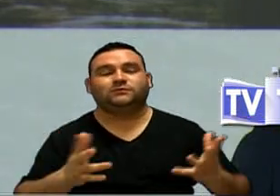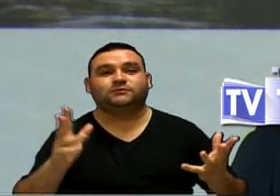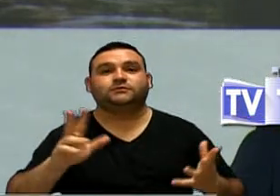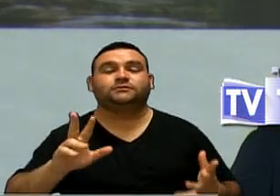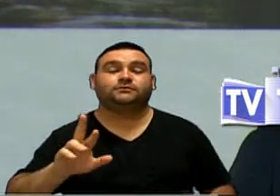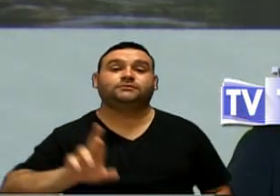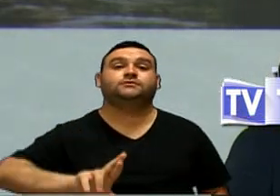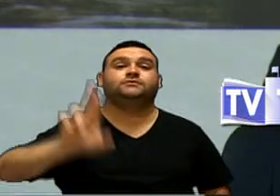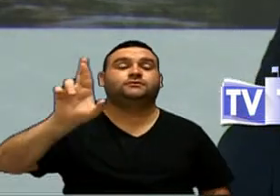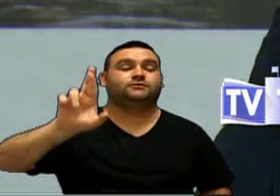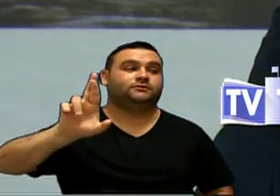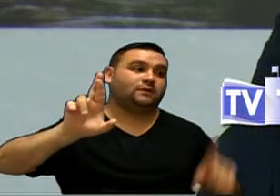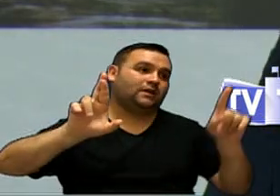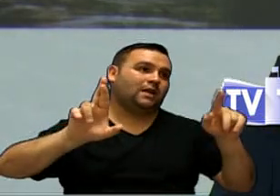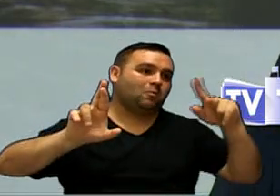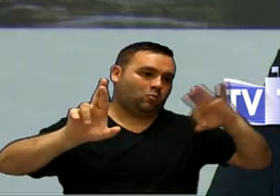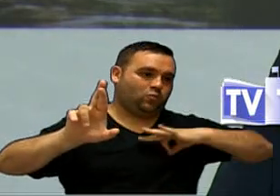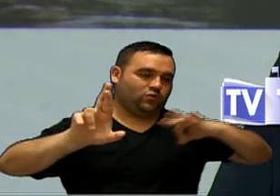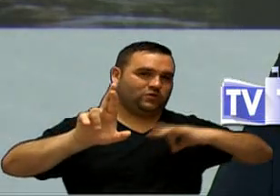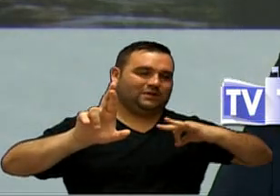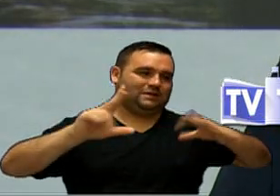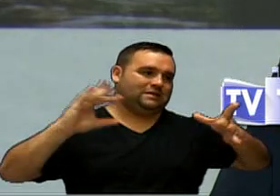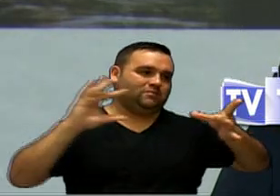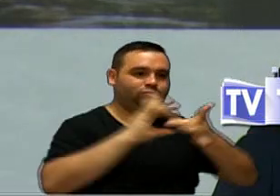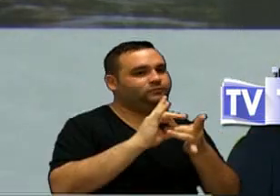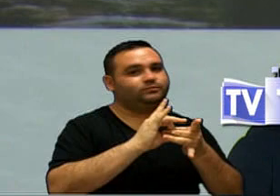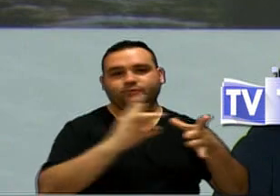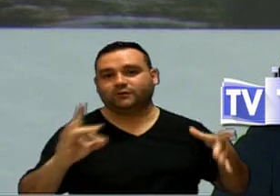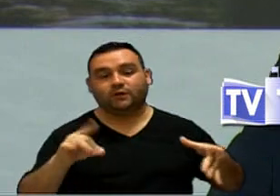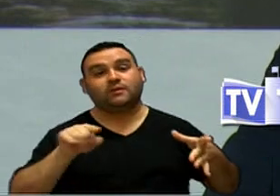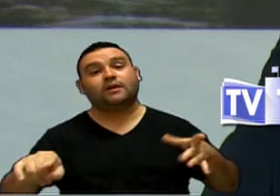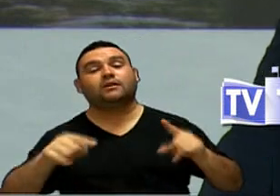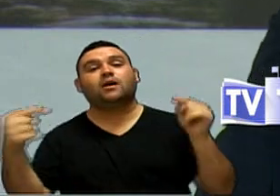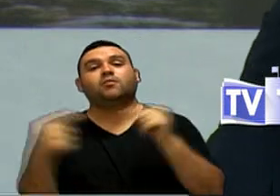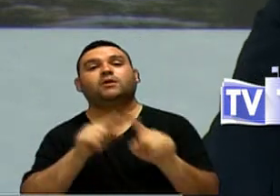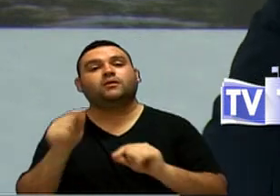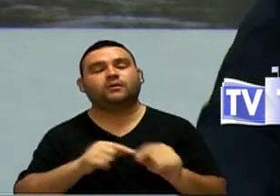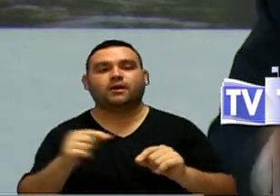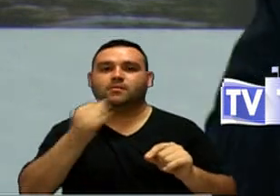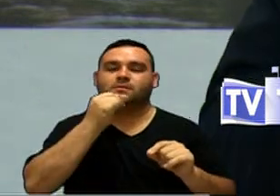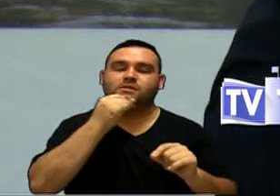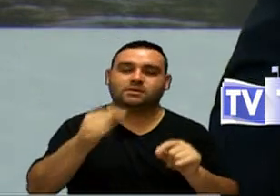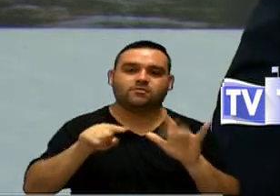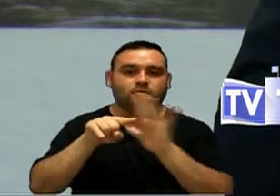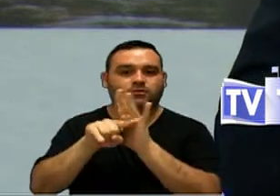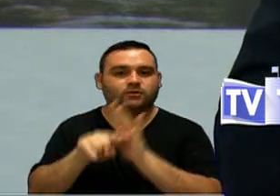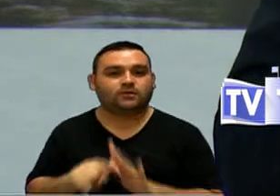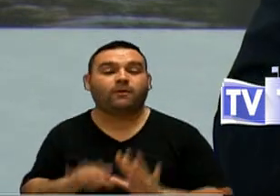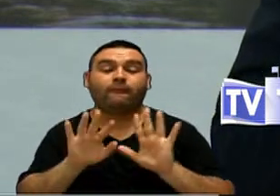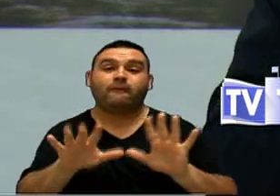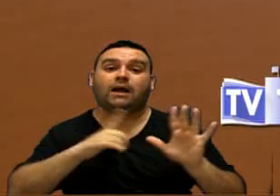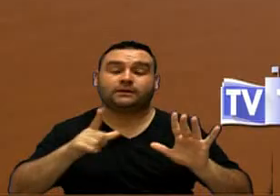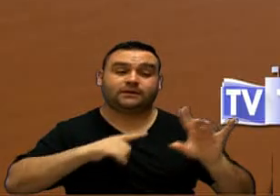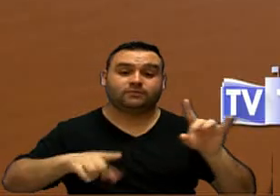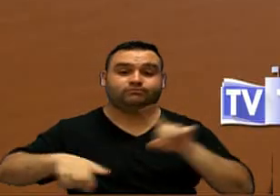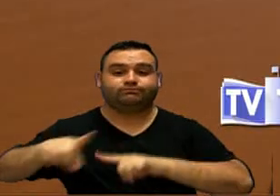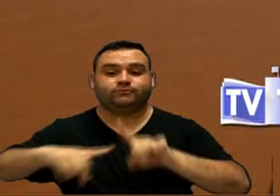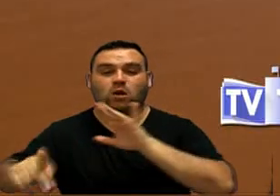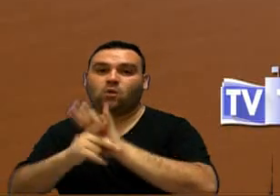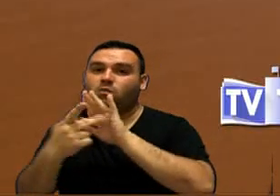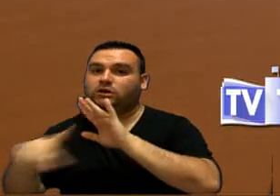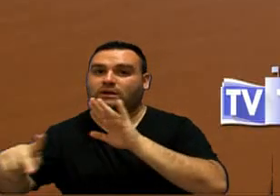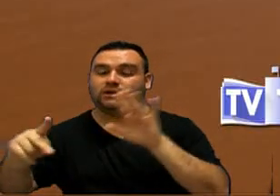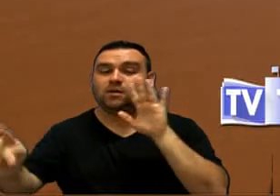superintendência independente da Polícia Civil. Ela é subordinada na questão correcional, mas ela tem gestão própria,